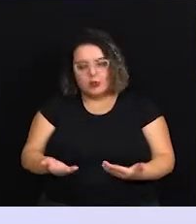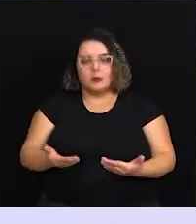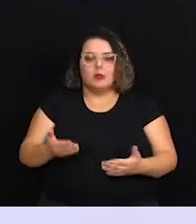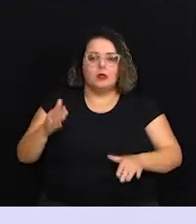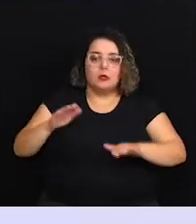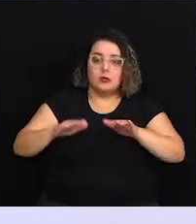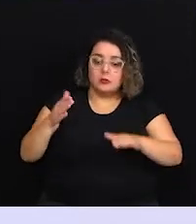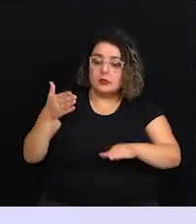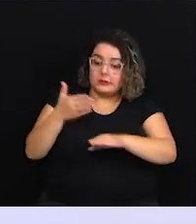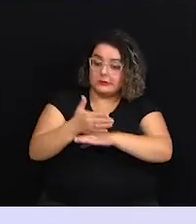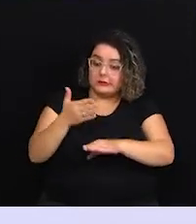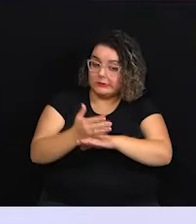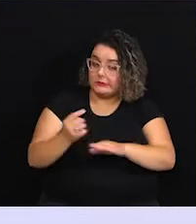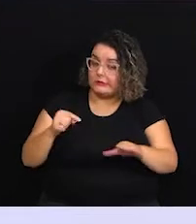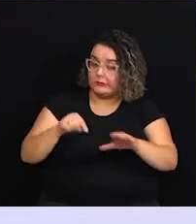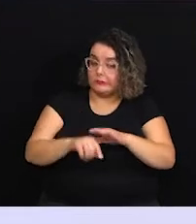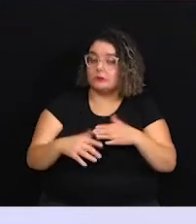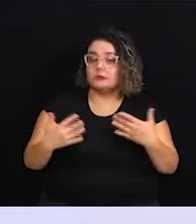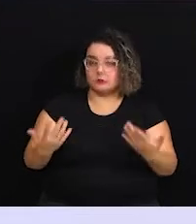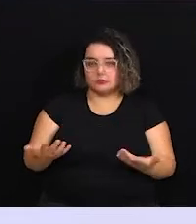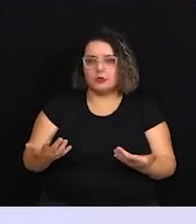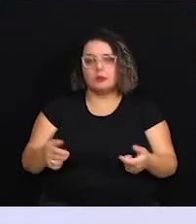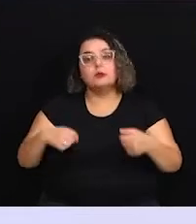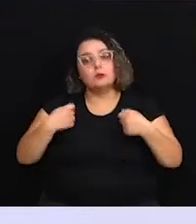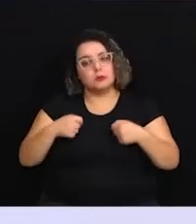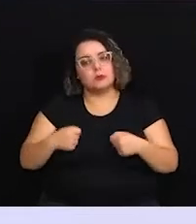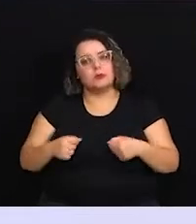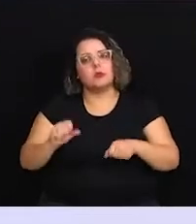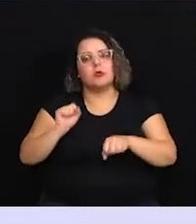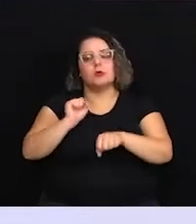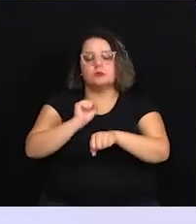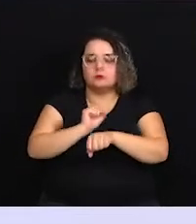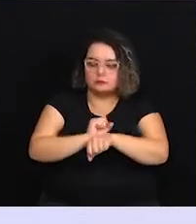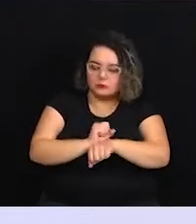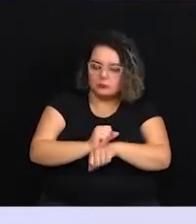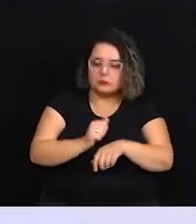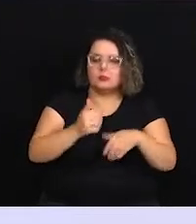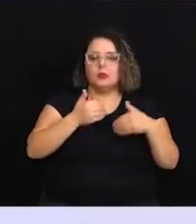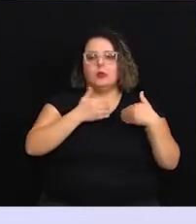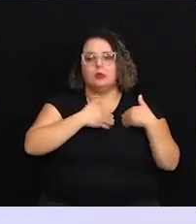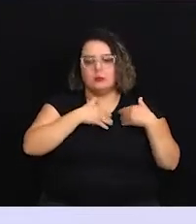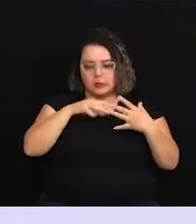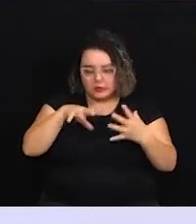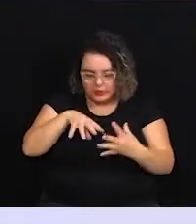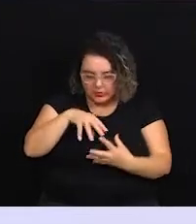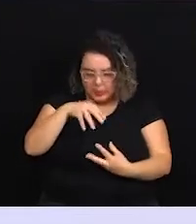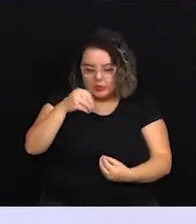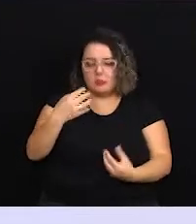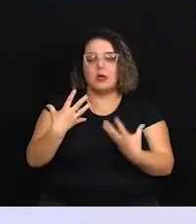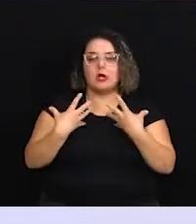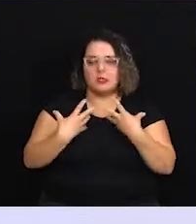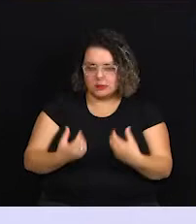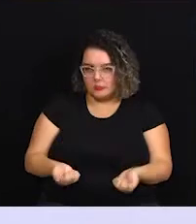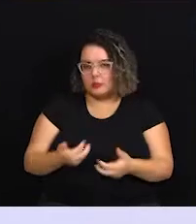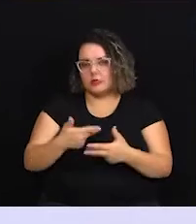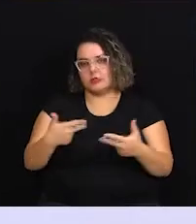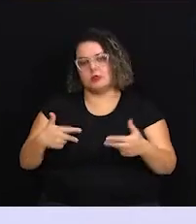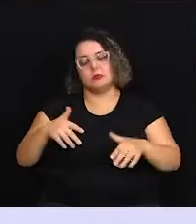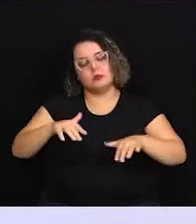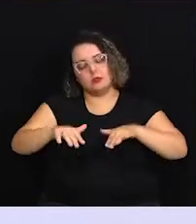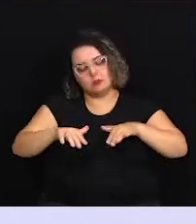às vezes, ela acessa questões muito profundas, né? Então, a gente precisa dar um tempo para esse tutor, para essa alma receber